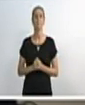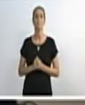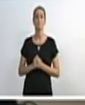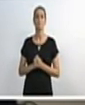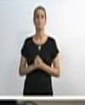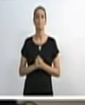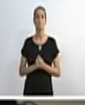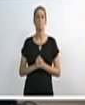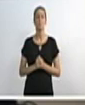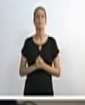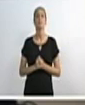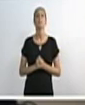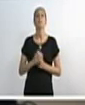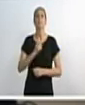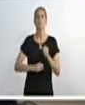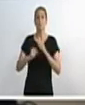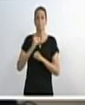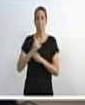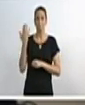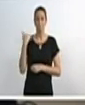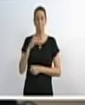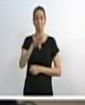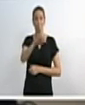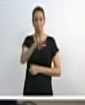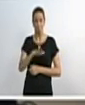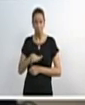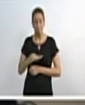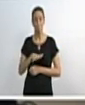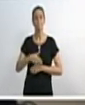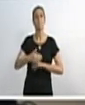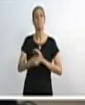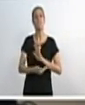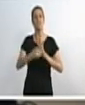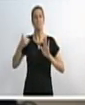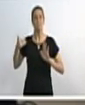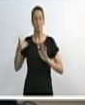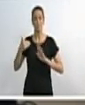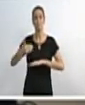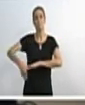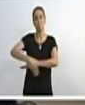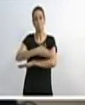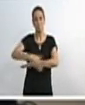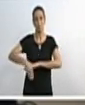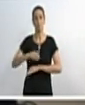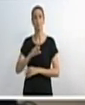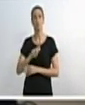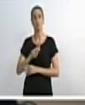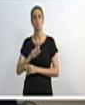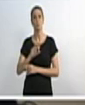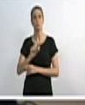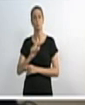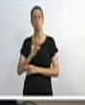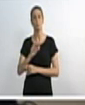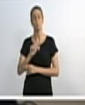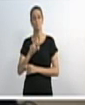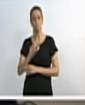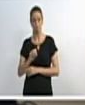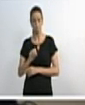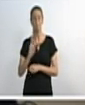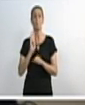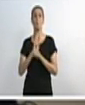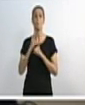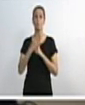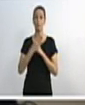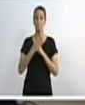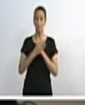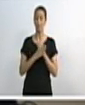de 2016, a lombada eletrônica que se localizava na rua Gustavo Zimmermann, próximo à entrada da rua Teresa Fischer, no bairro